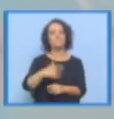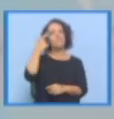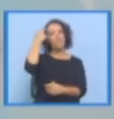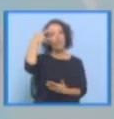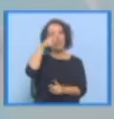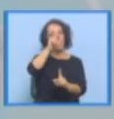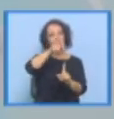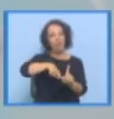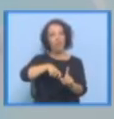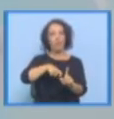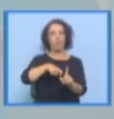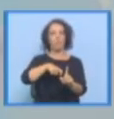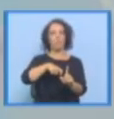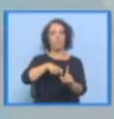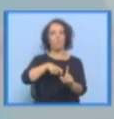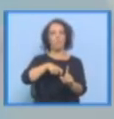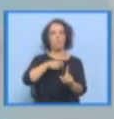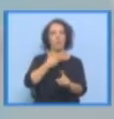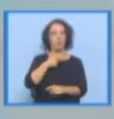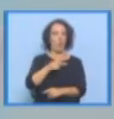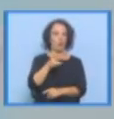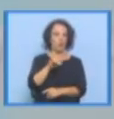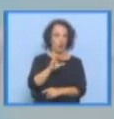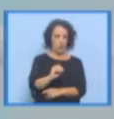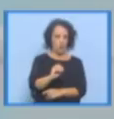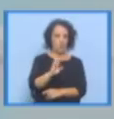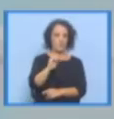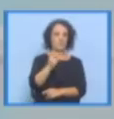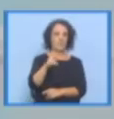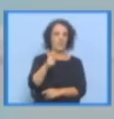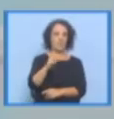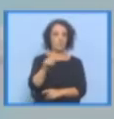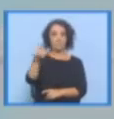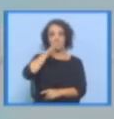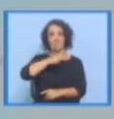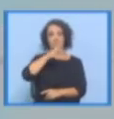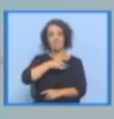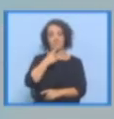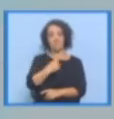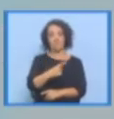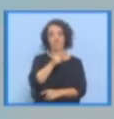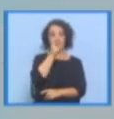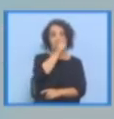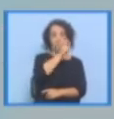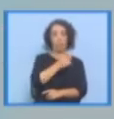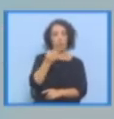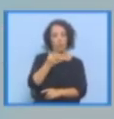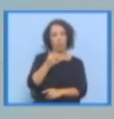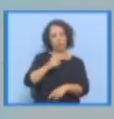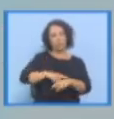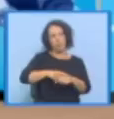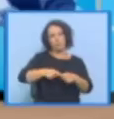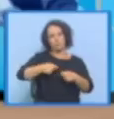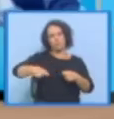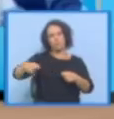Santos, e aí contava que o Dom António foi o seu conselheiro durante algum tempo. Sim.